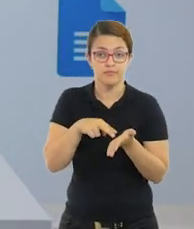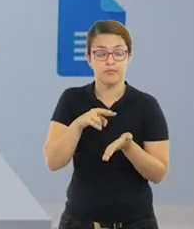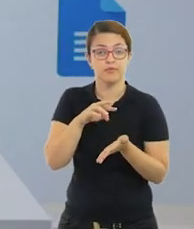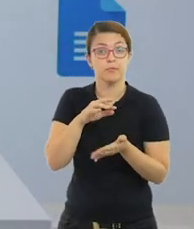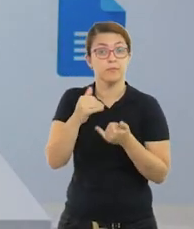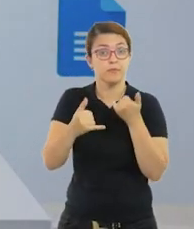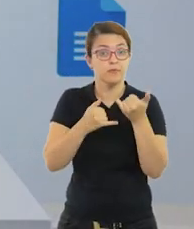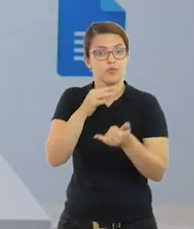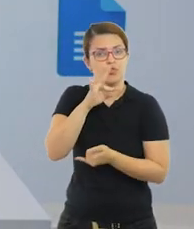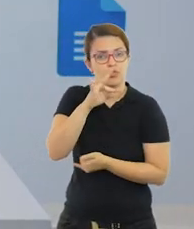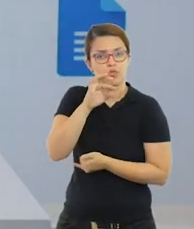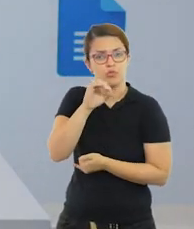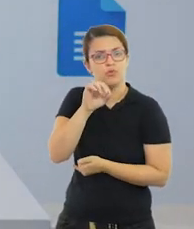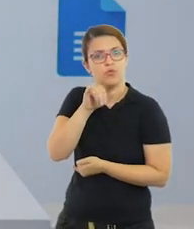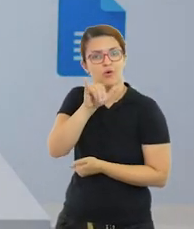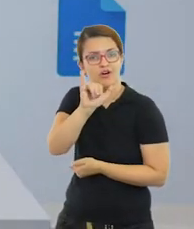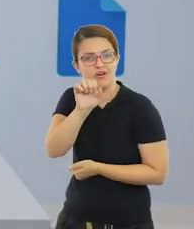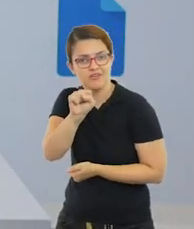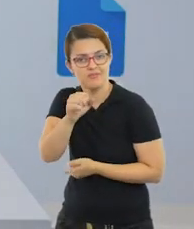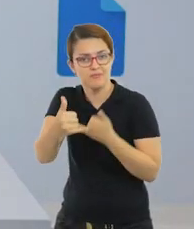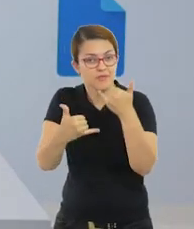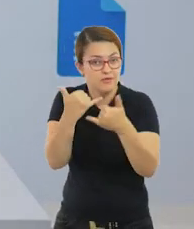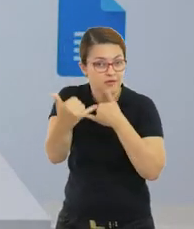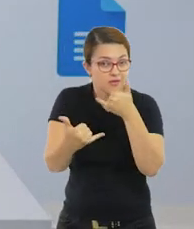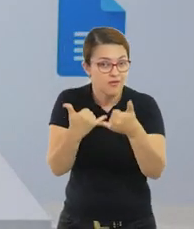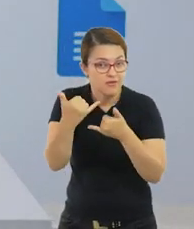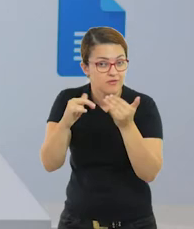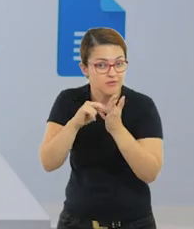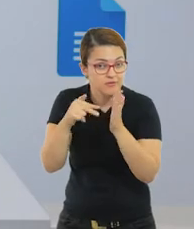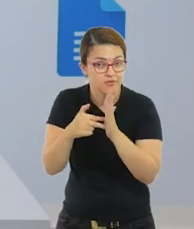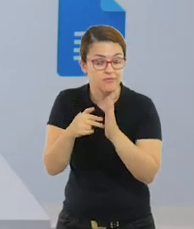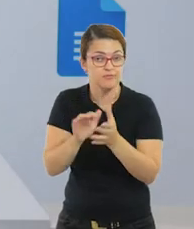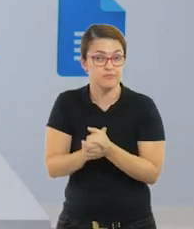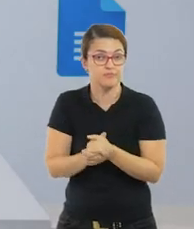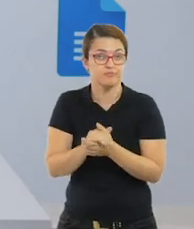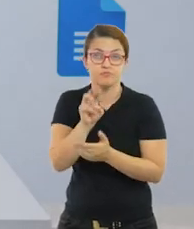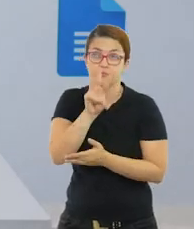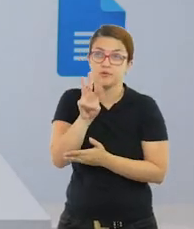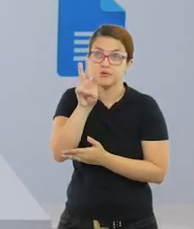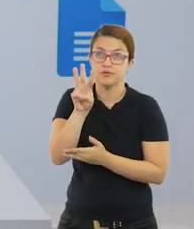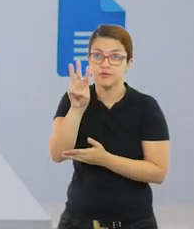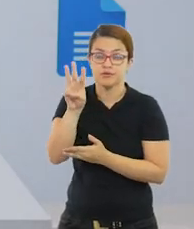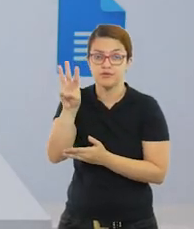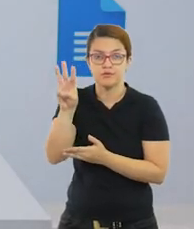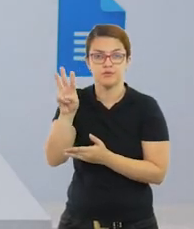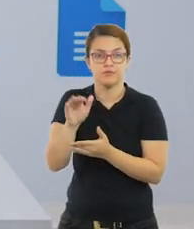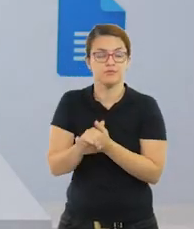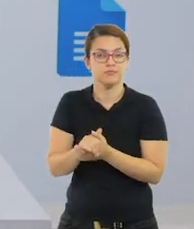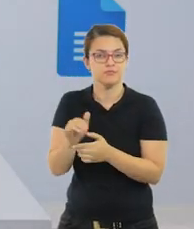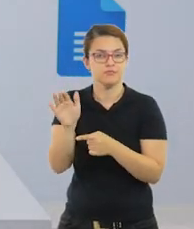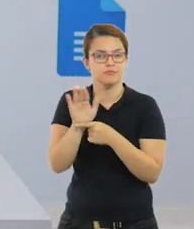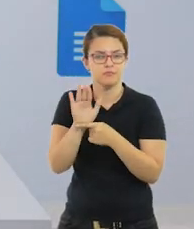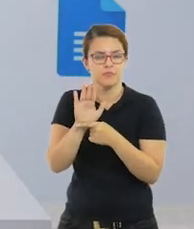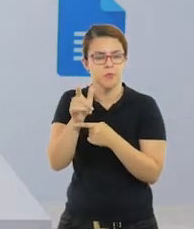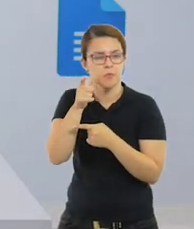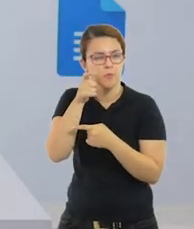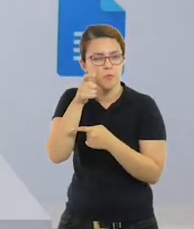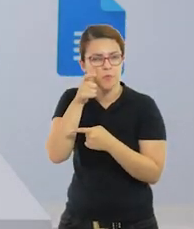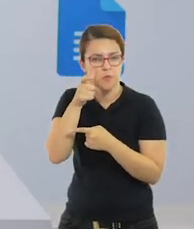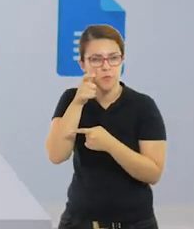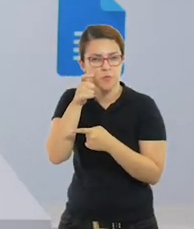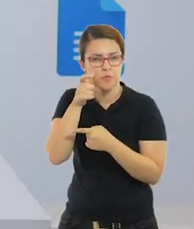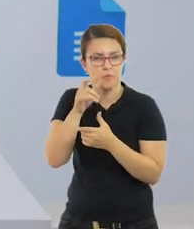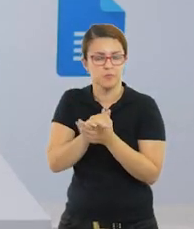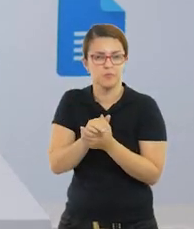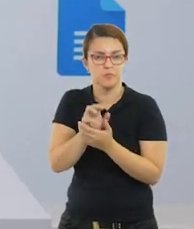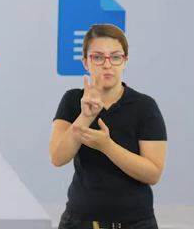vocabulário toy, que significa brinquedo. Para isso, assistam ao link que está lá na lição de casa para aprender o vocabulário